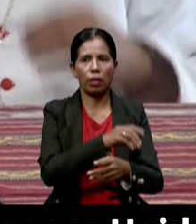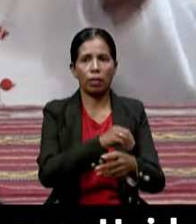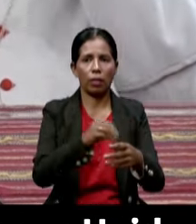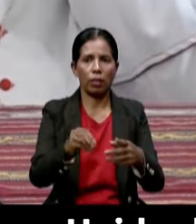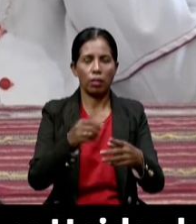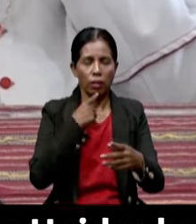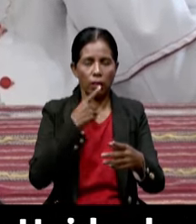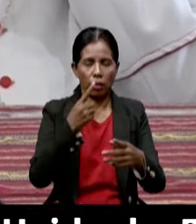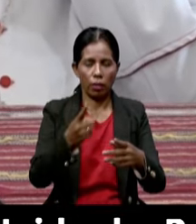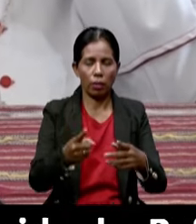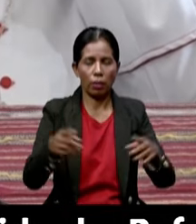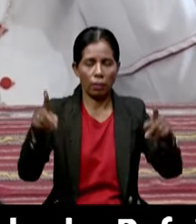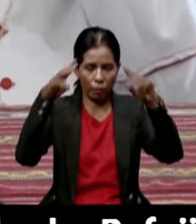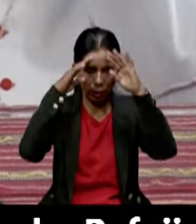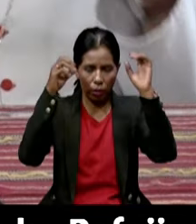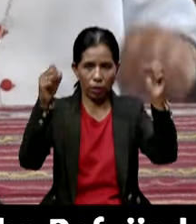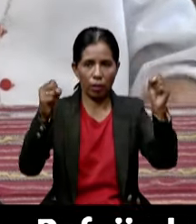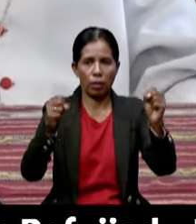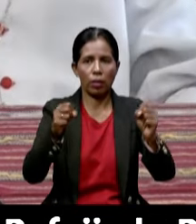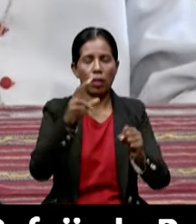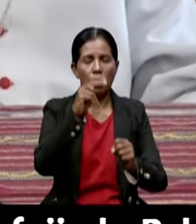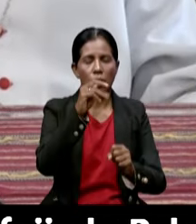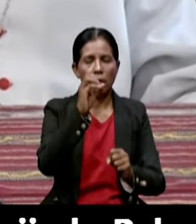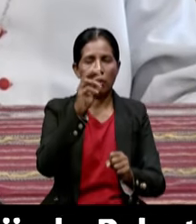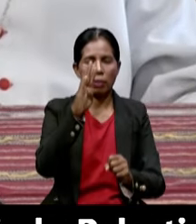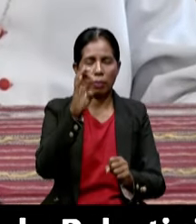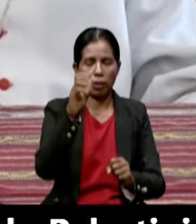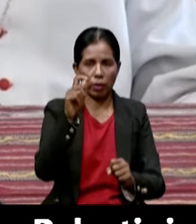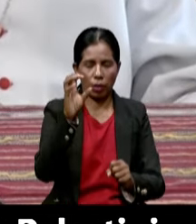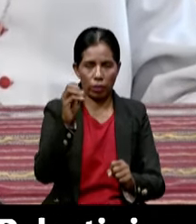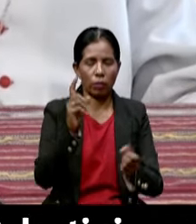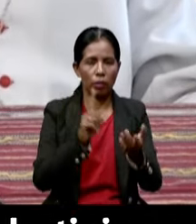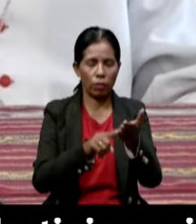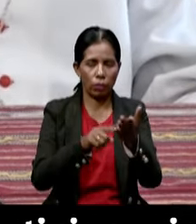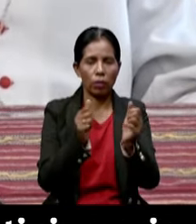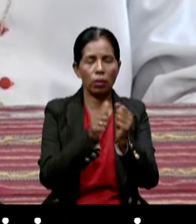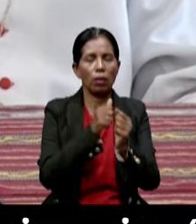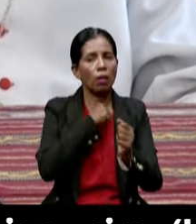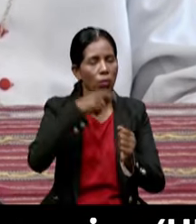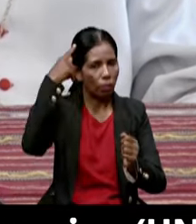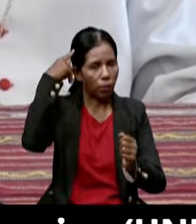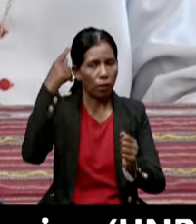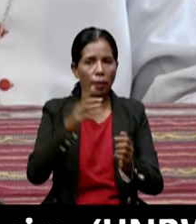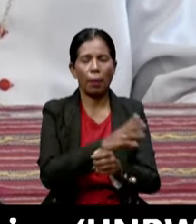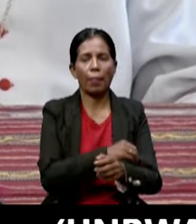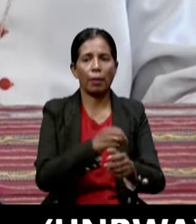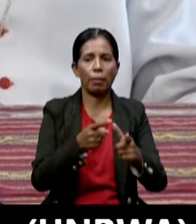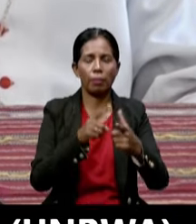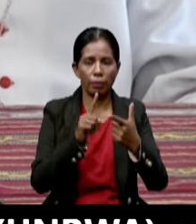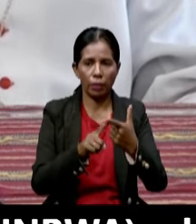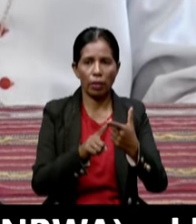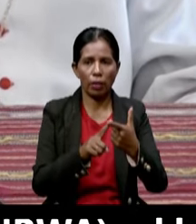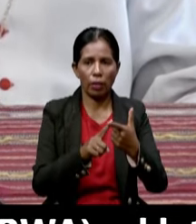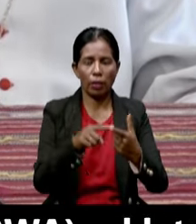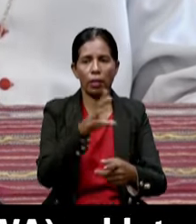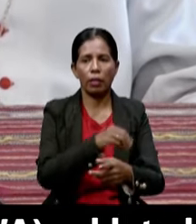saudação do Presidente Dom Norberto e o discurso do Papa. Depois o Papa regressa na Anunciatura,